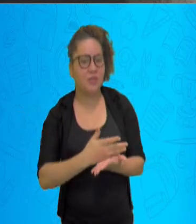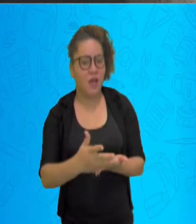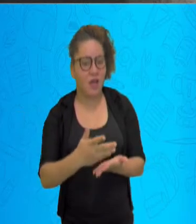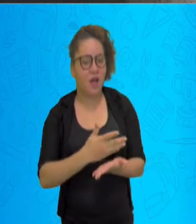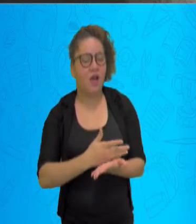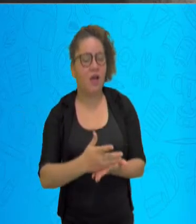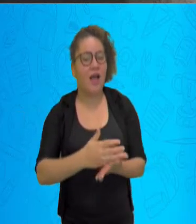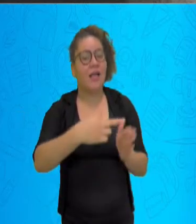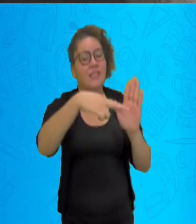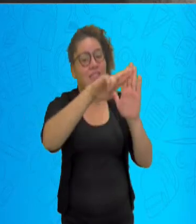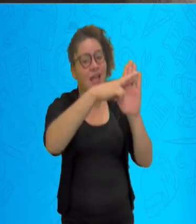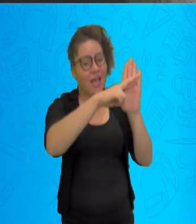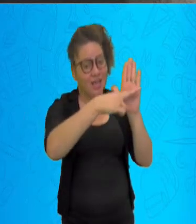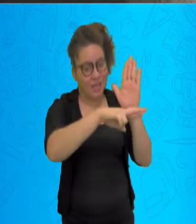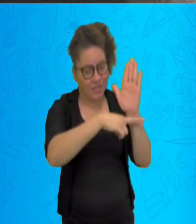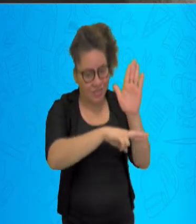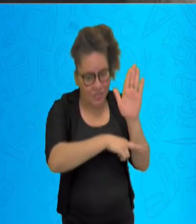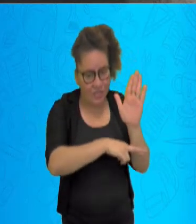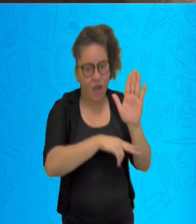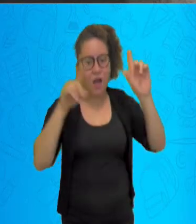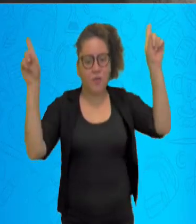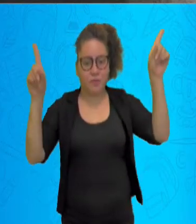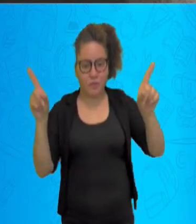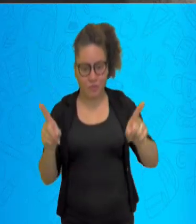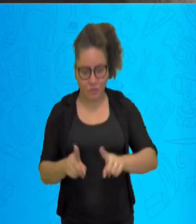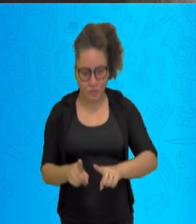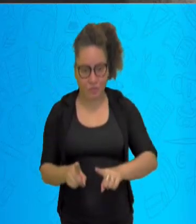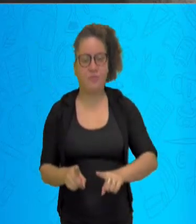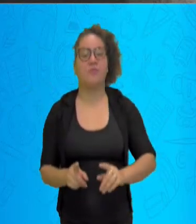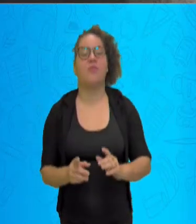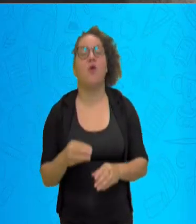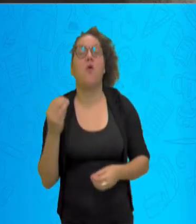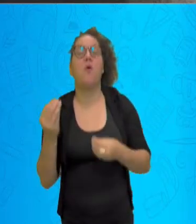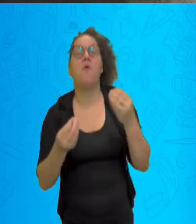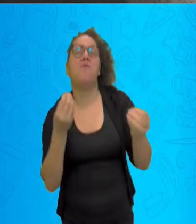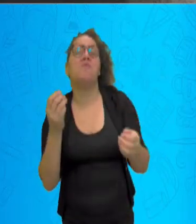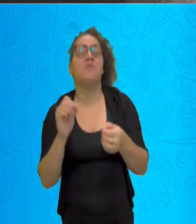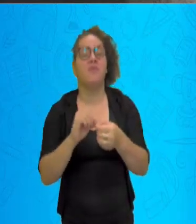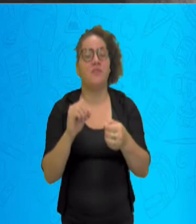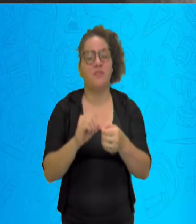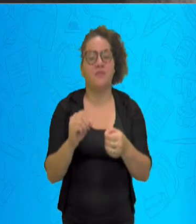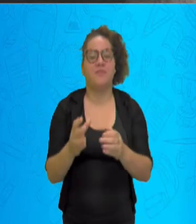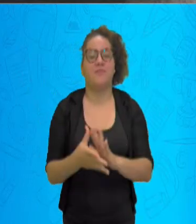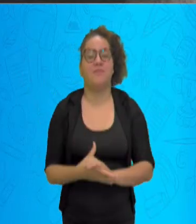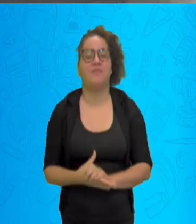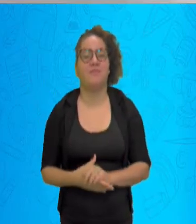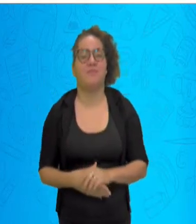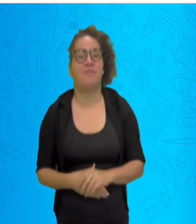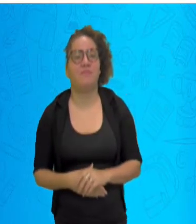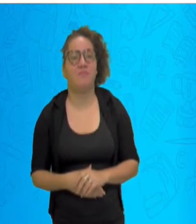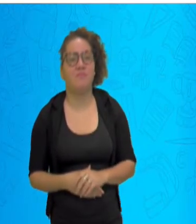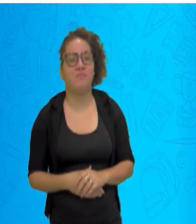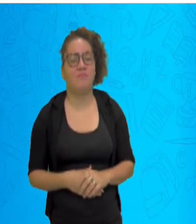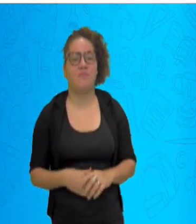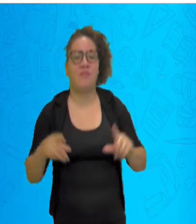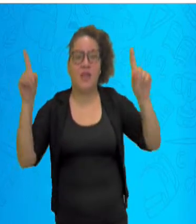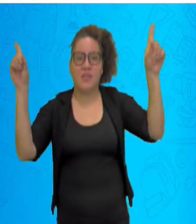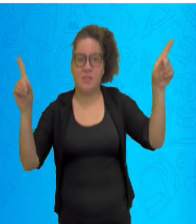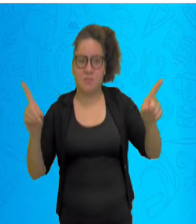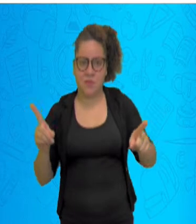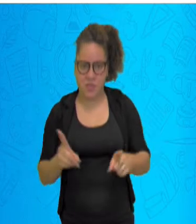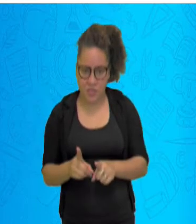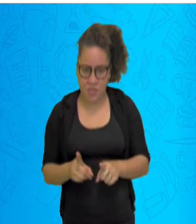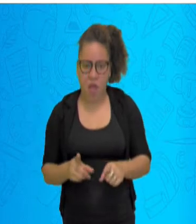ver as regras das expressões algébricas, como resolver. Olha, nas expressões que